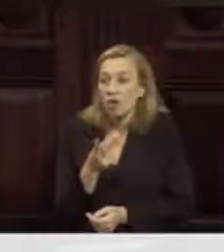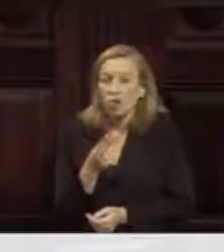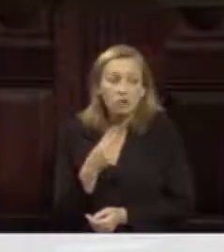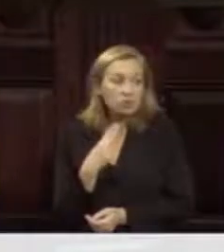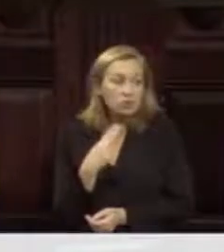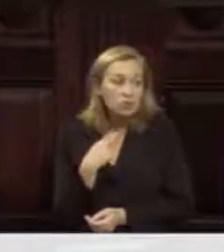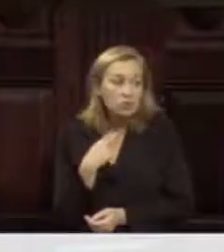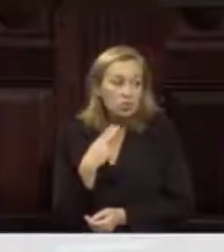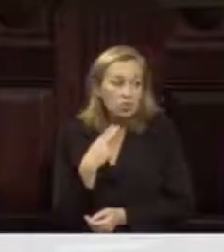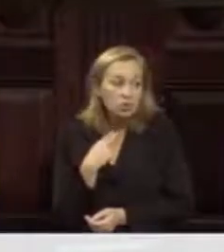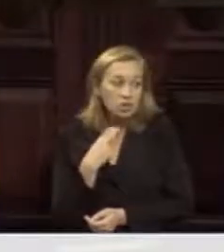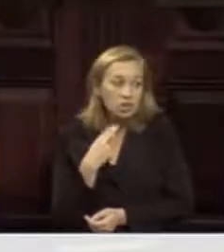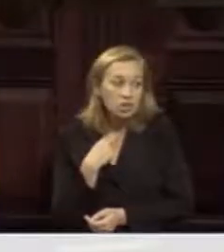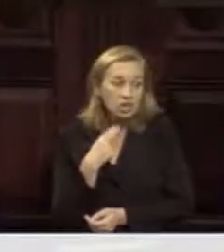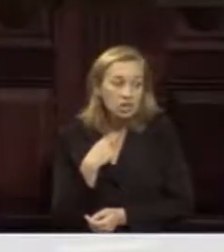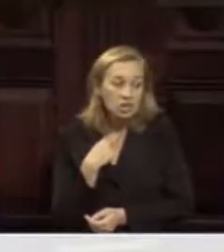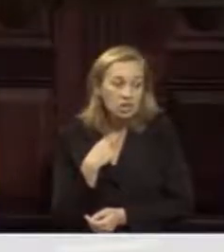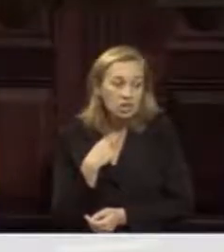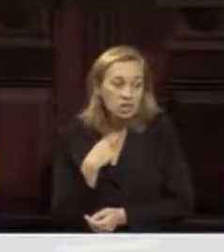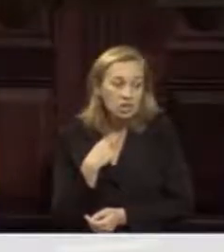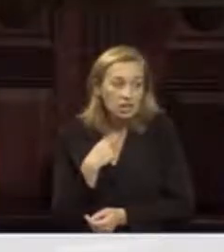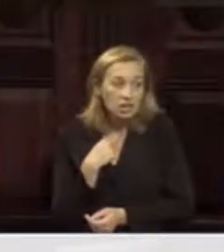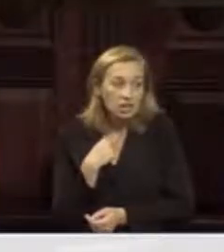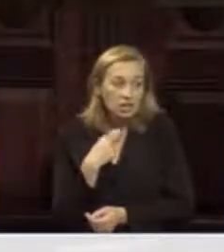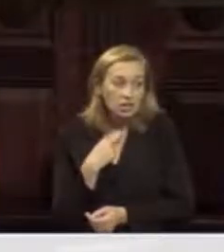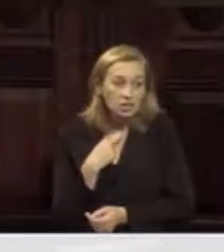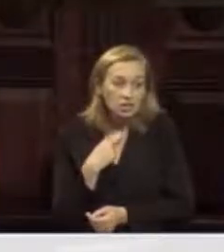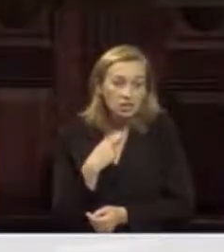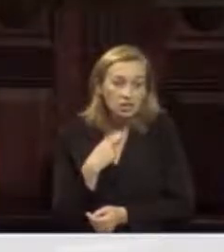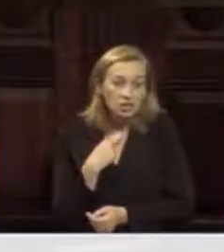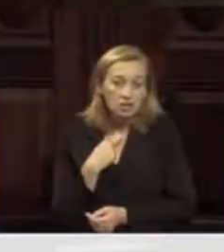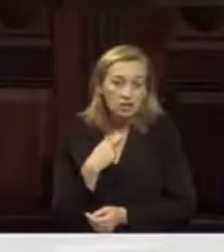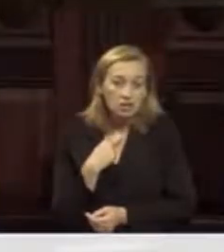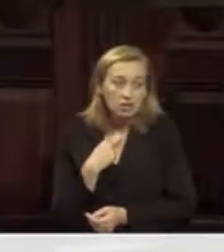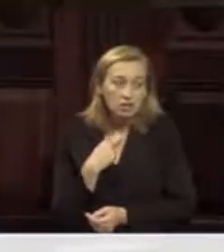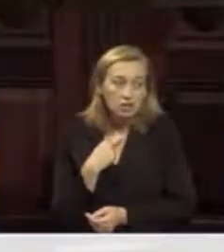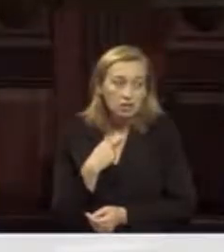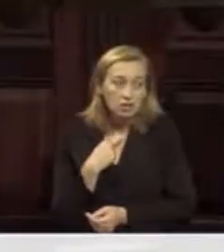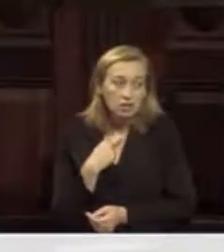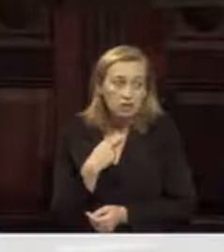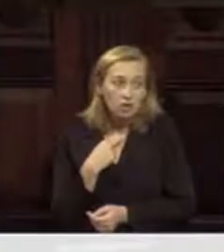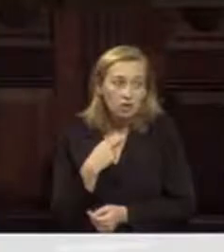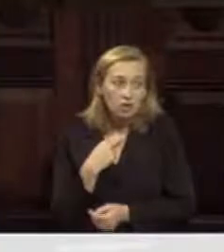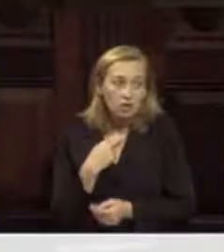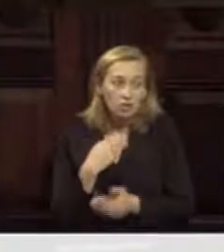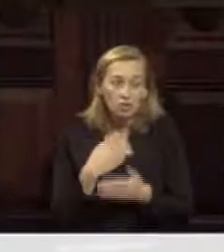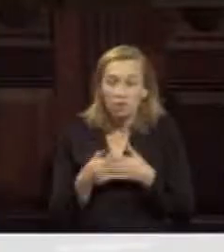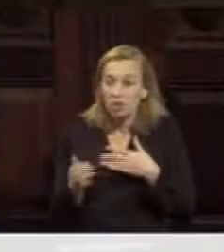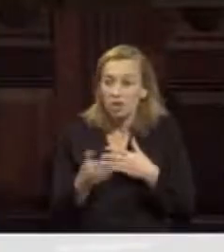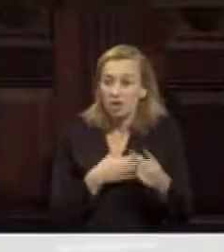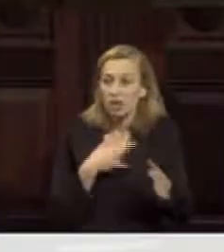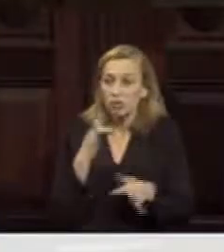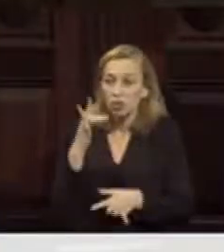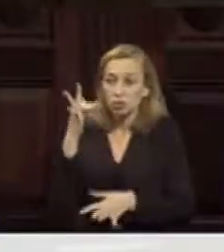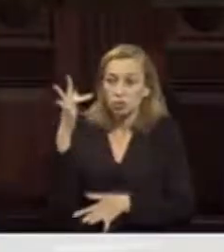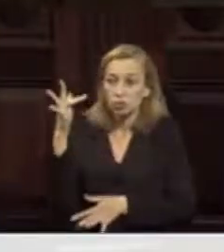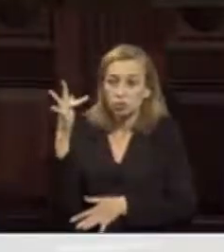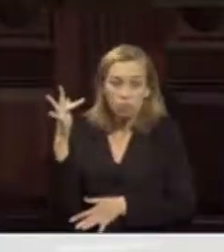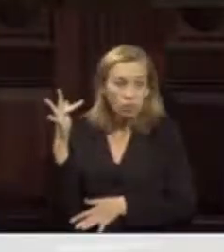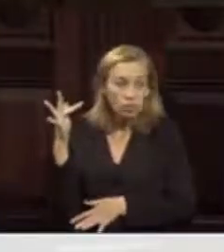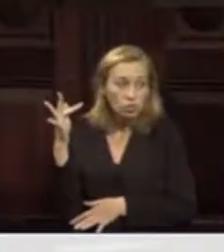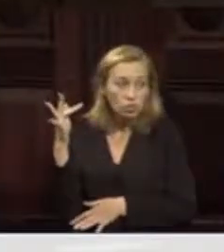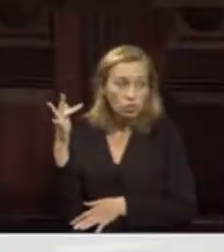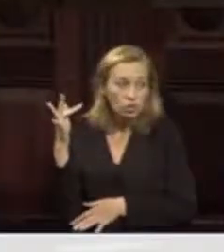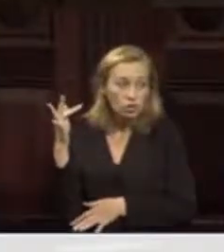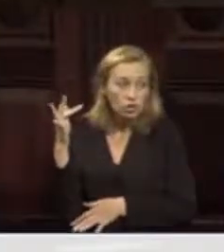por parte da intervenção, qualquer tipo de expectativa, sem entender que aquilo